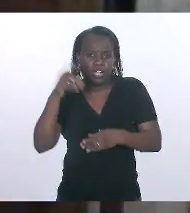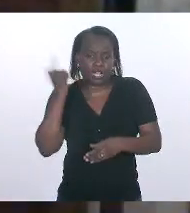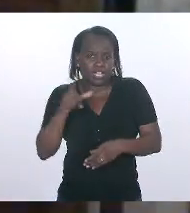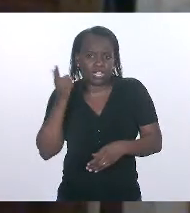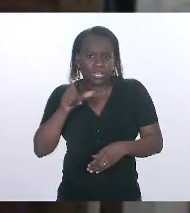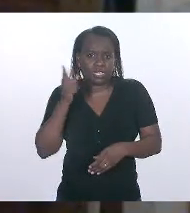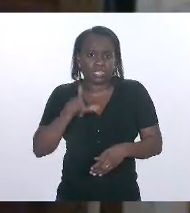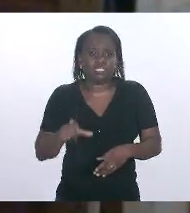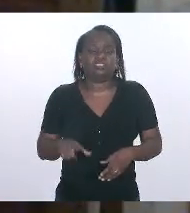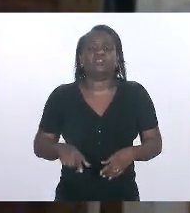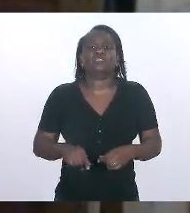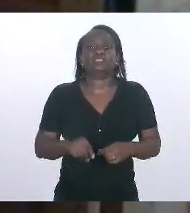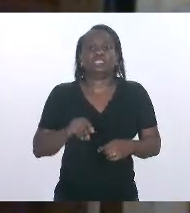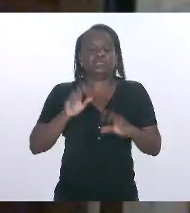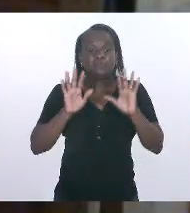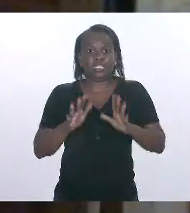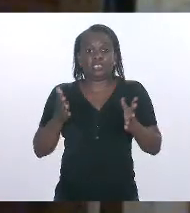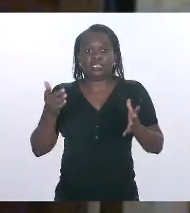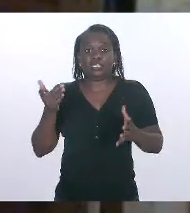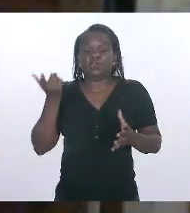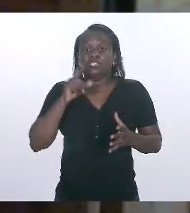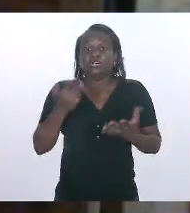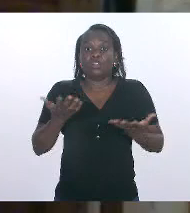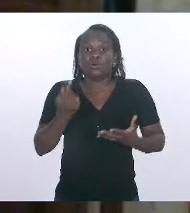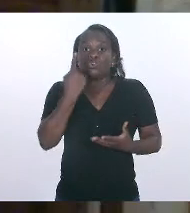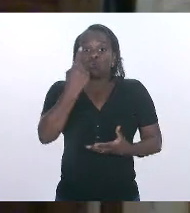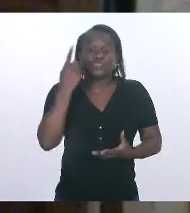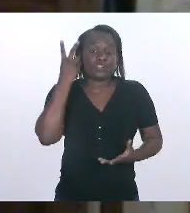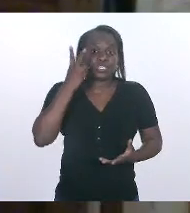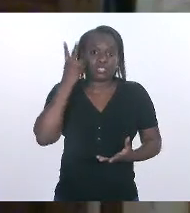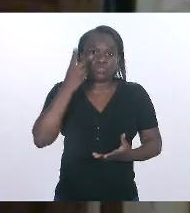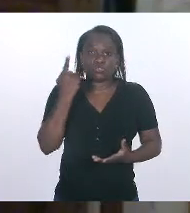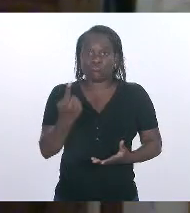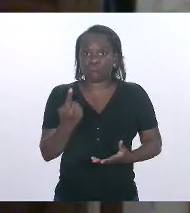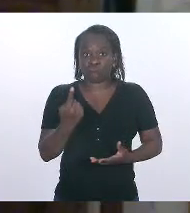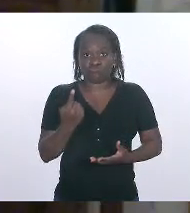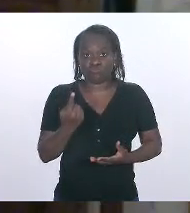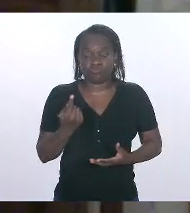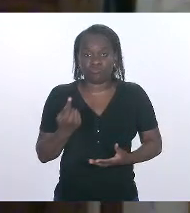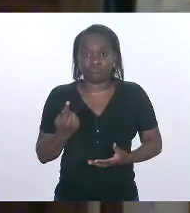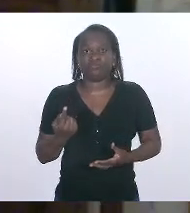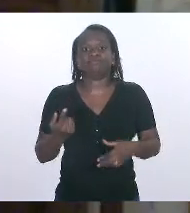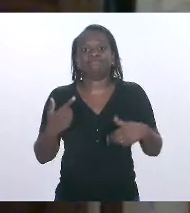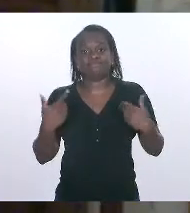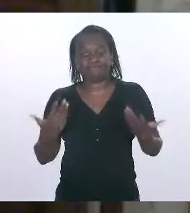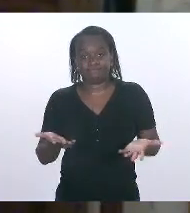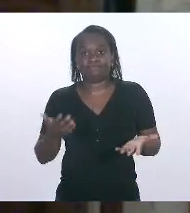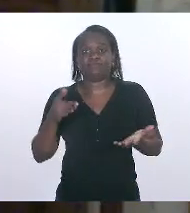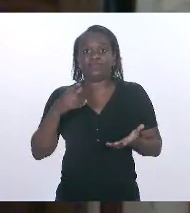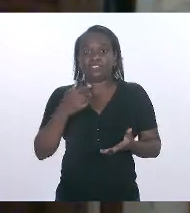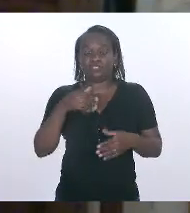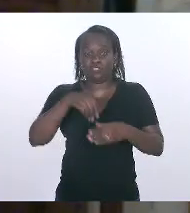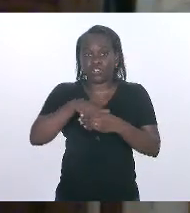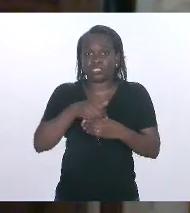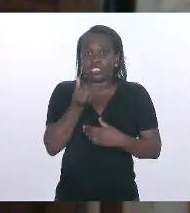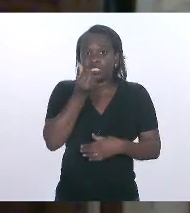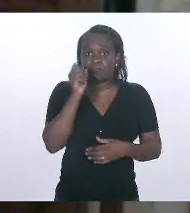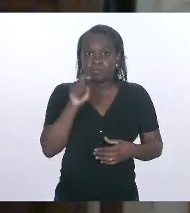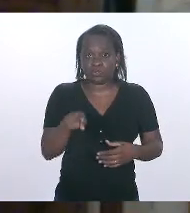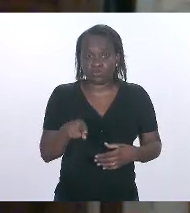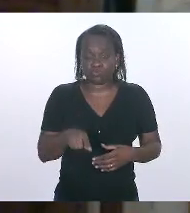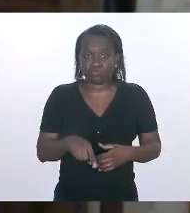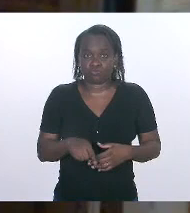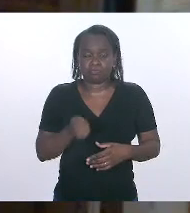votados, elegeu apenas um vereador e com 6 mil votos,